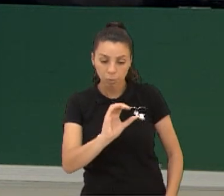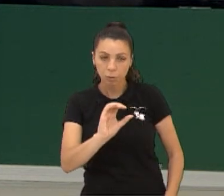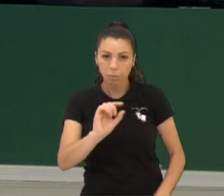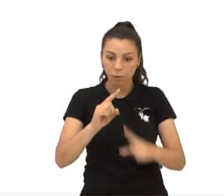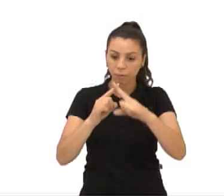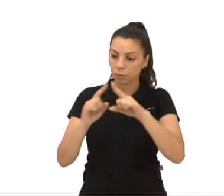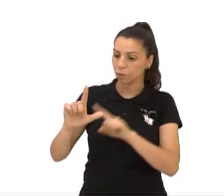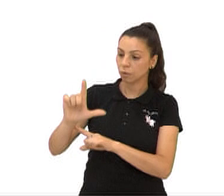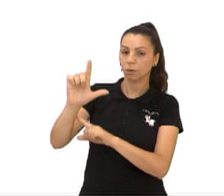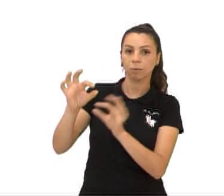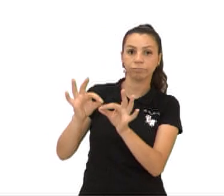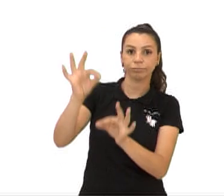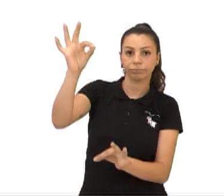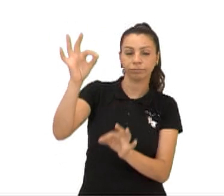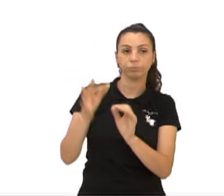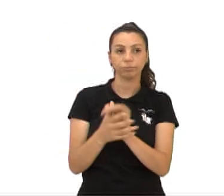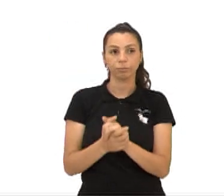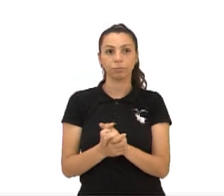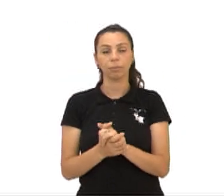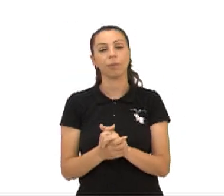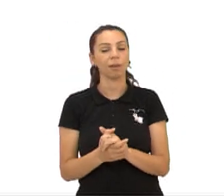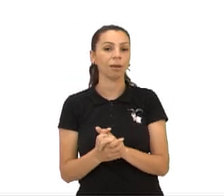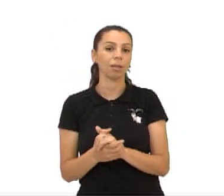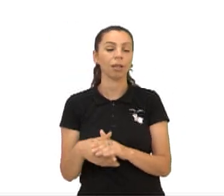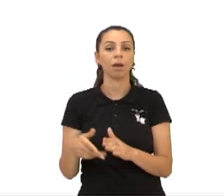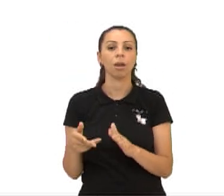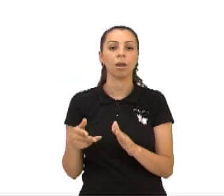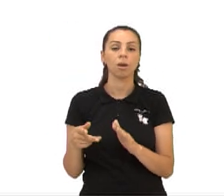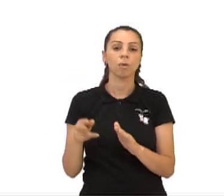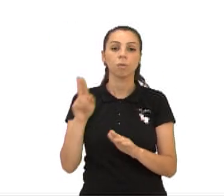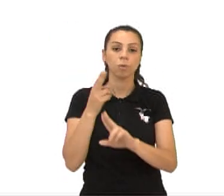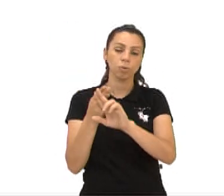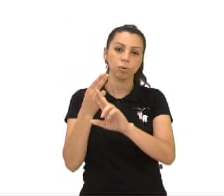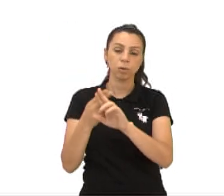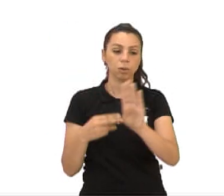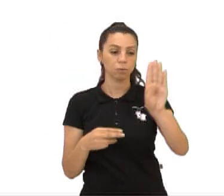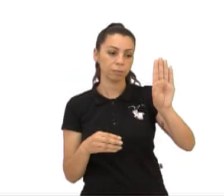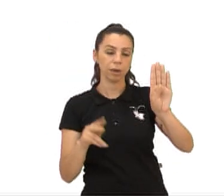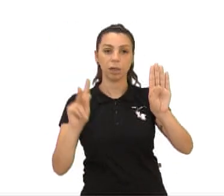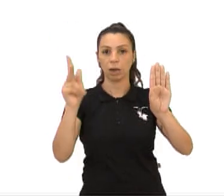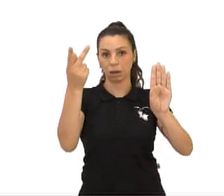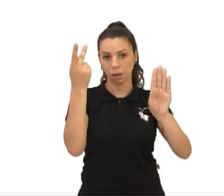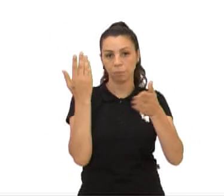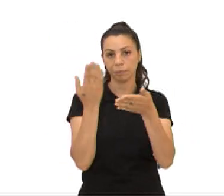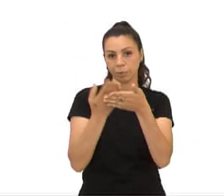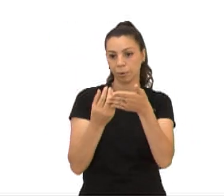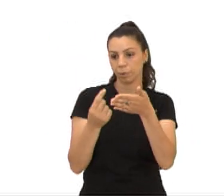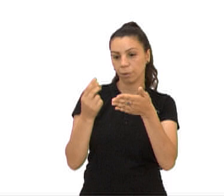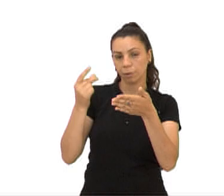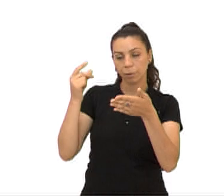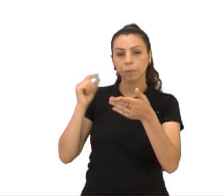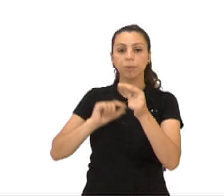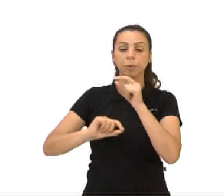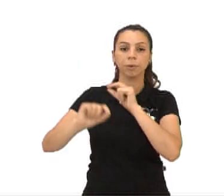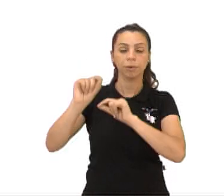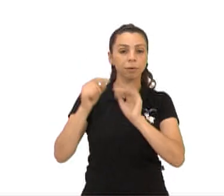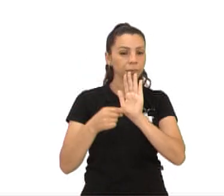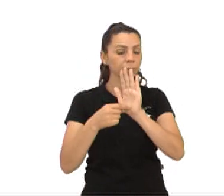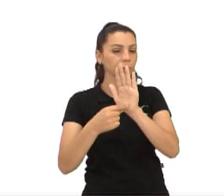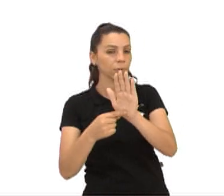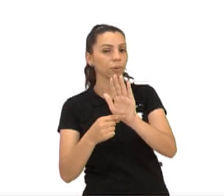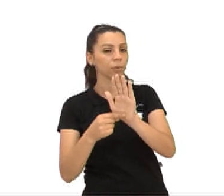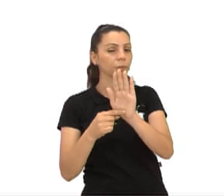largura. Comprimento vezes a largura. Aqui a professora está usando B e H. Lembra lá do início da aula de hoje, que a professora colocou isso para